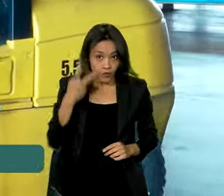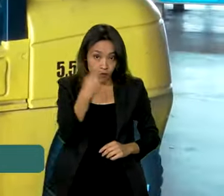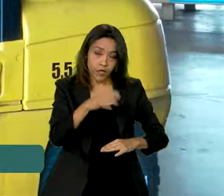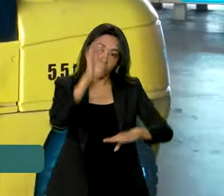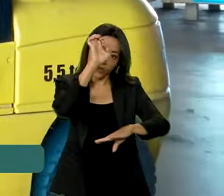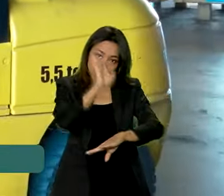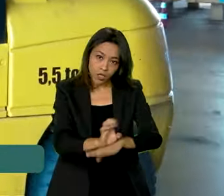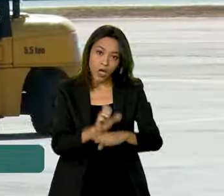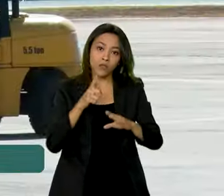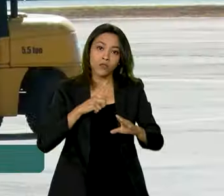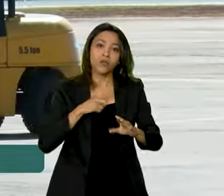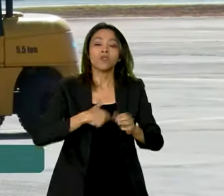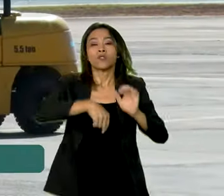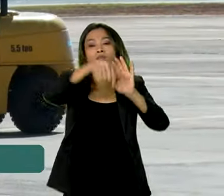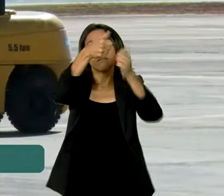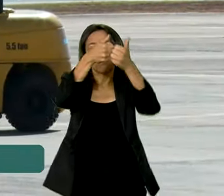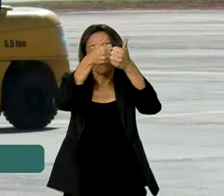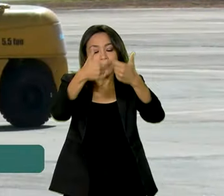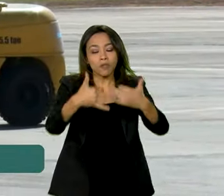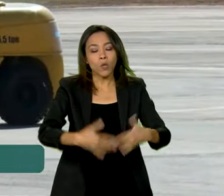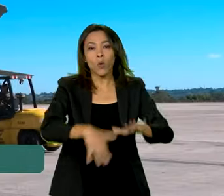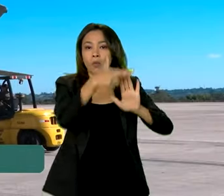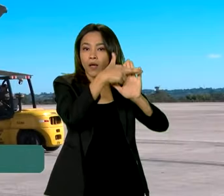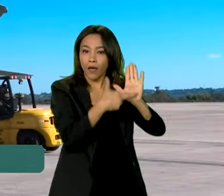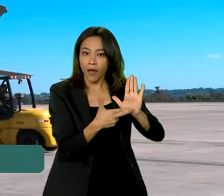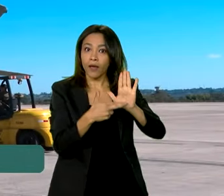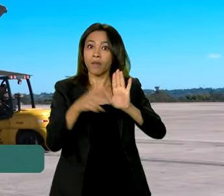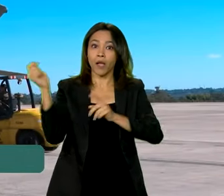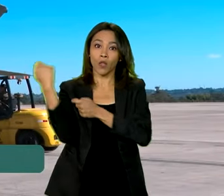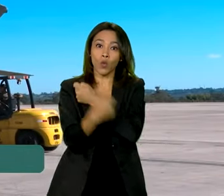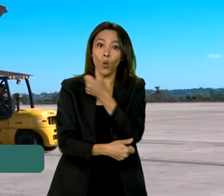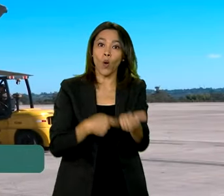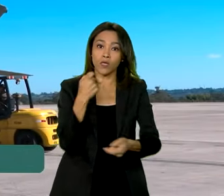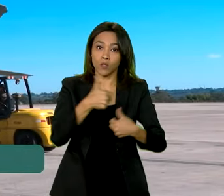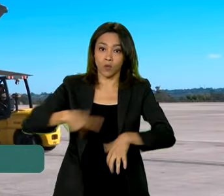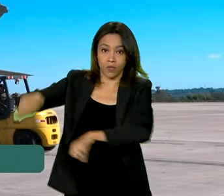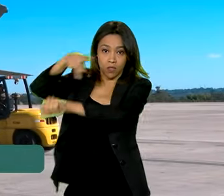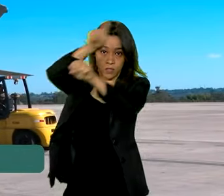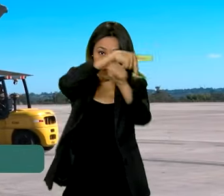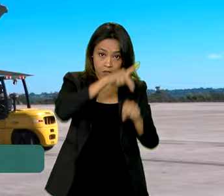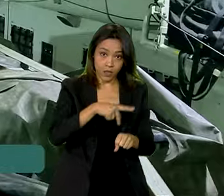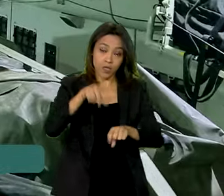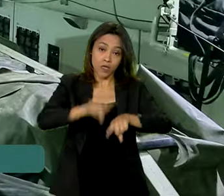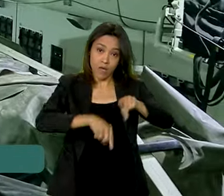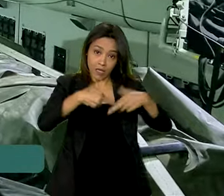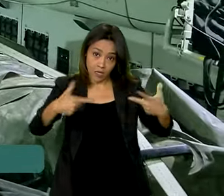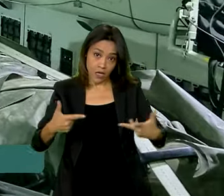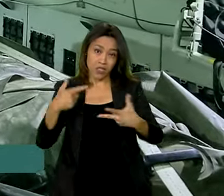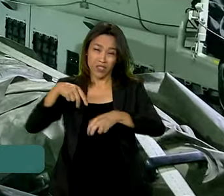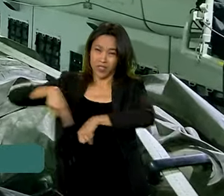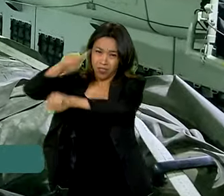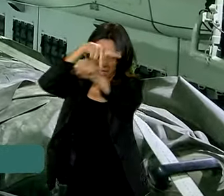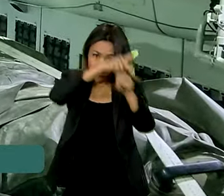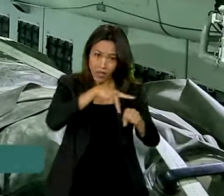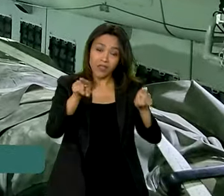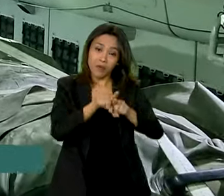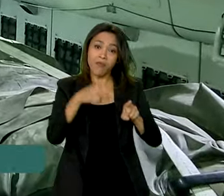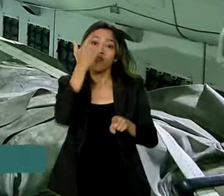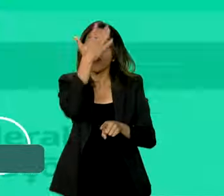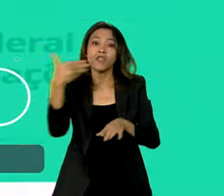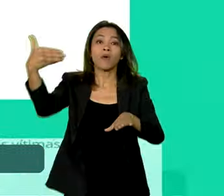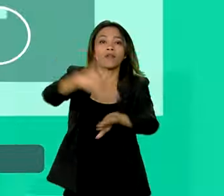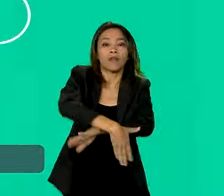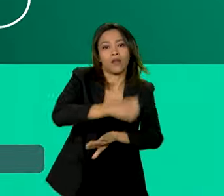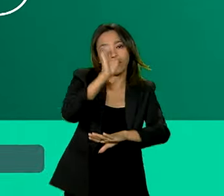para facilitar as doações internacionais. E a entrada de mercadorias estrangeiras de primeira necessidade também foi